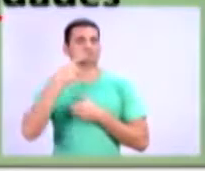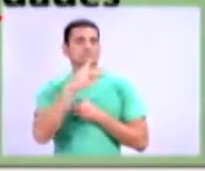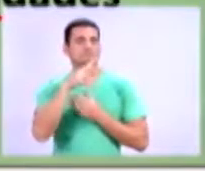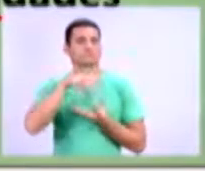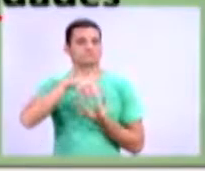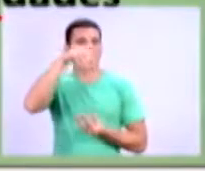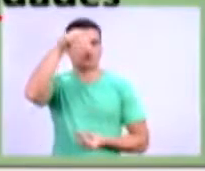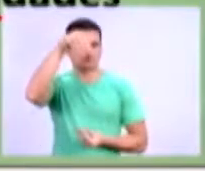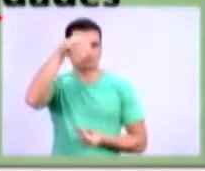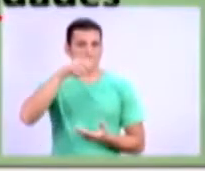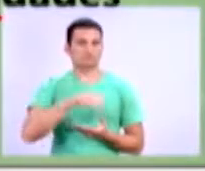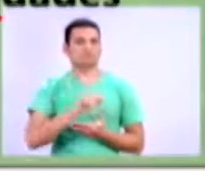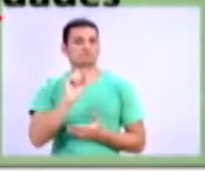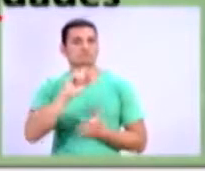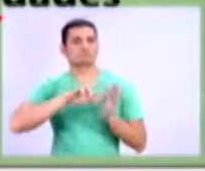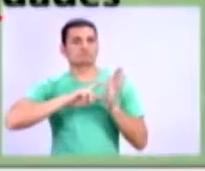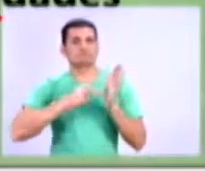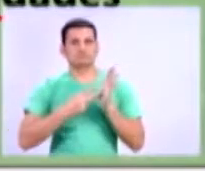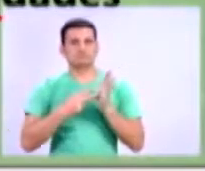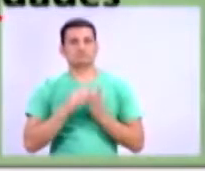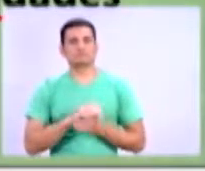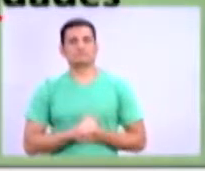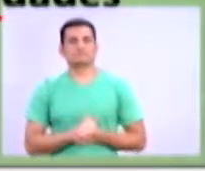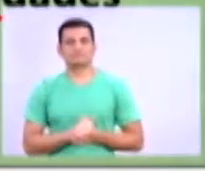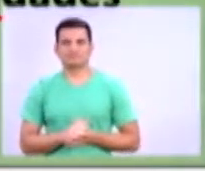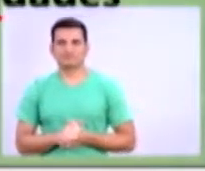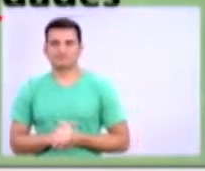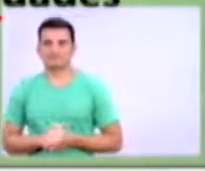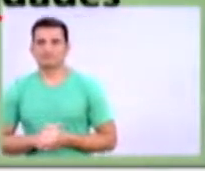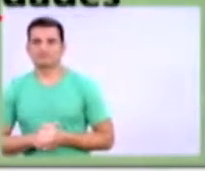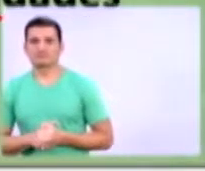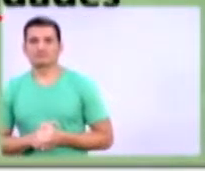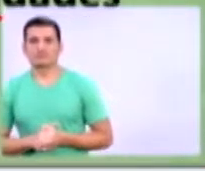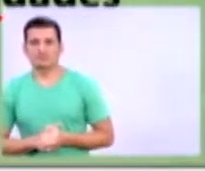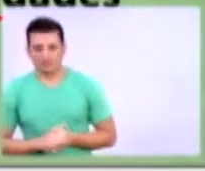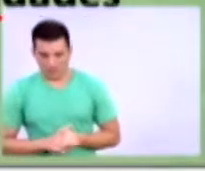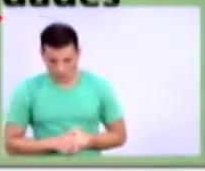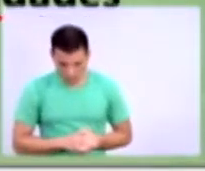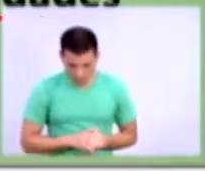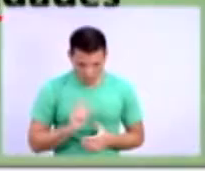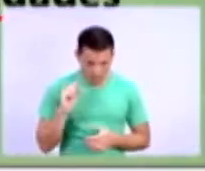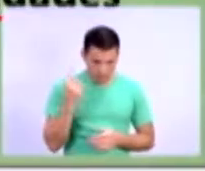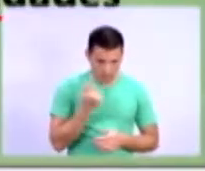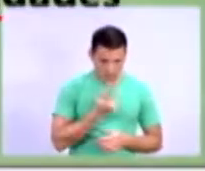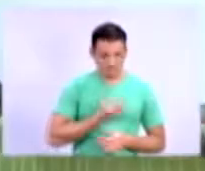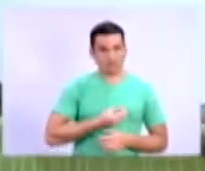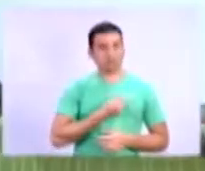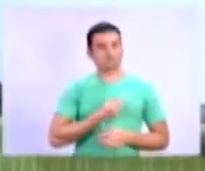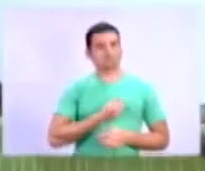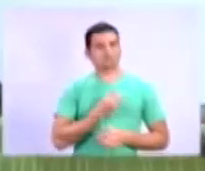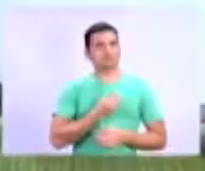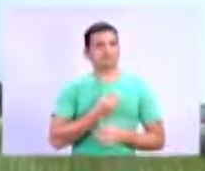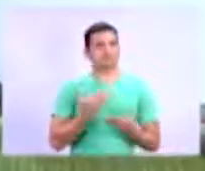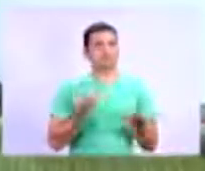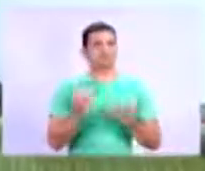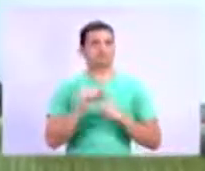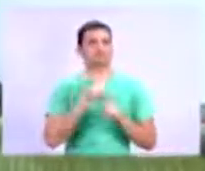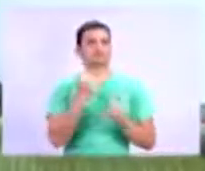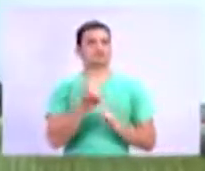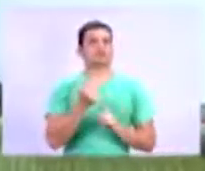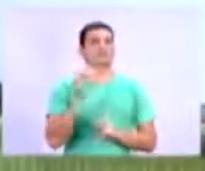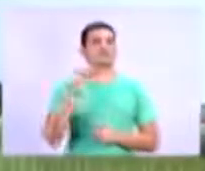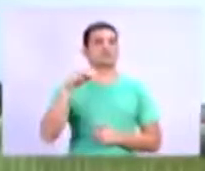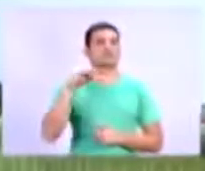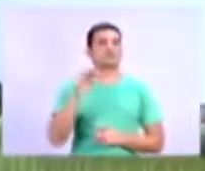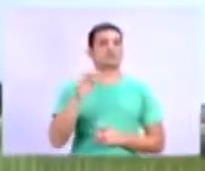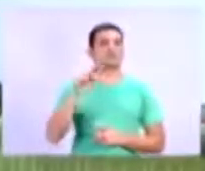quer dizer isso? Que quando nós estamos vivendo na sociedade contemporânea, a ecoética é uma ética